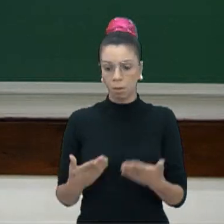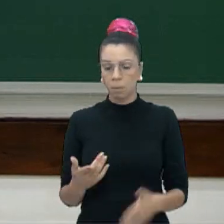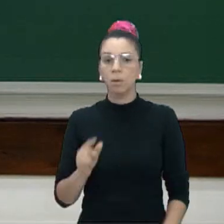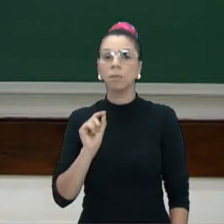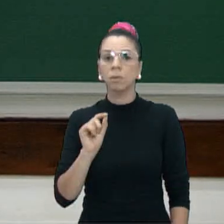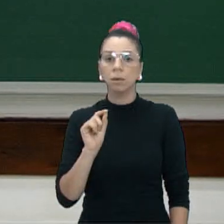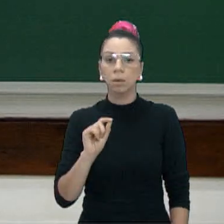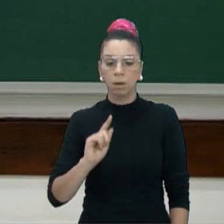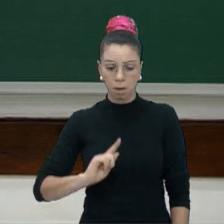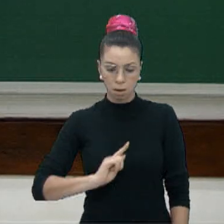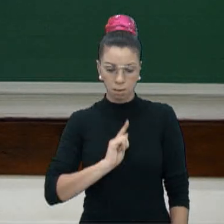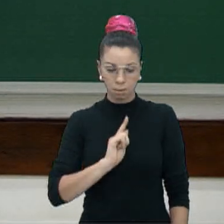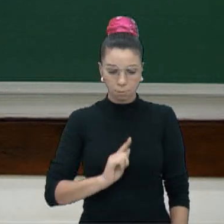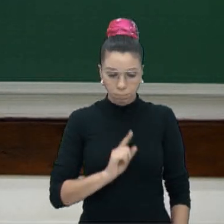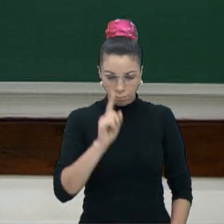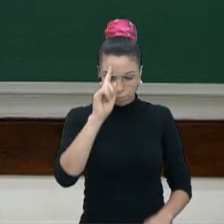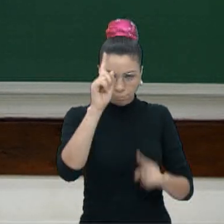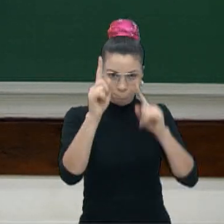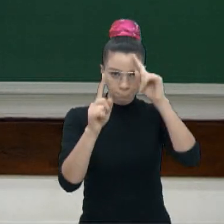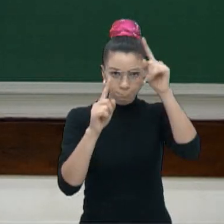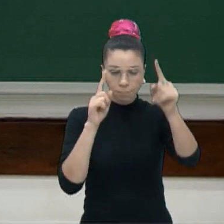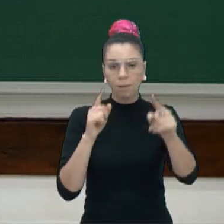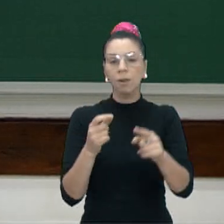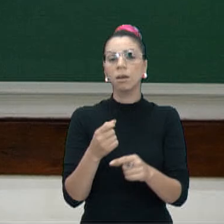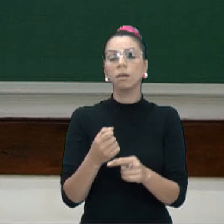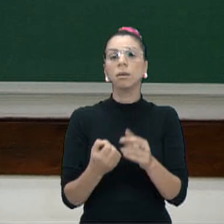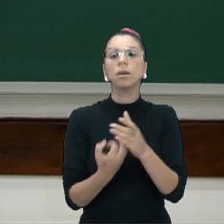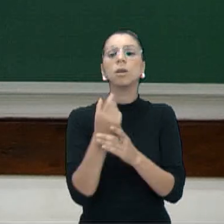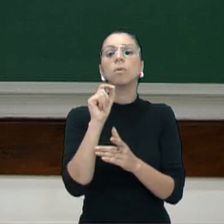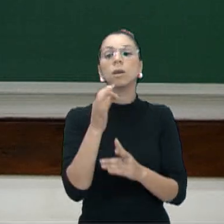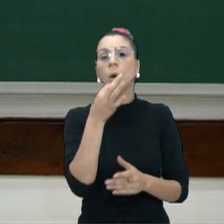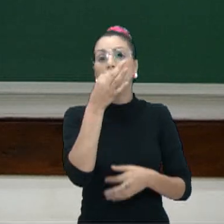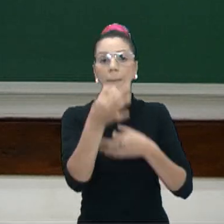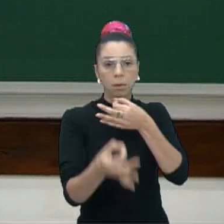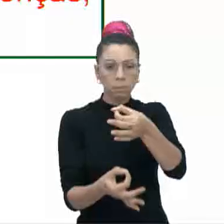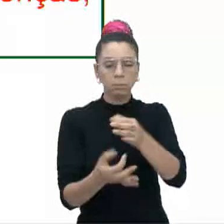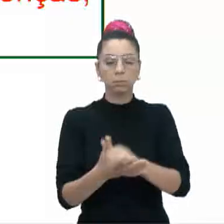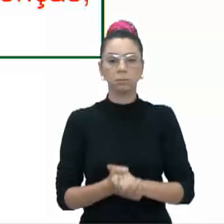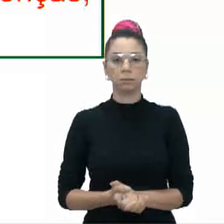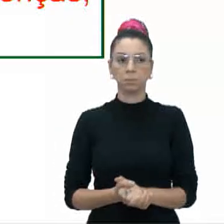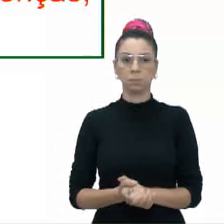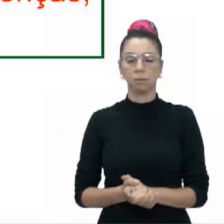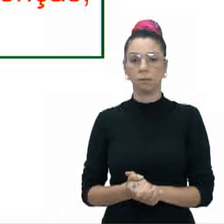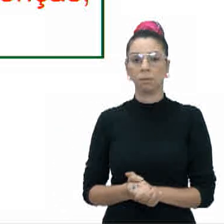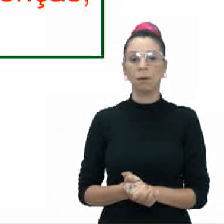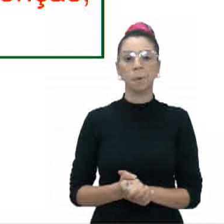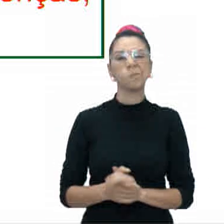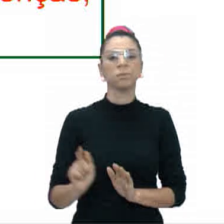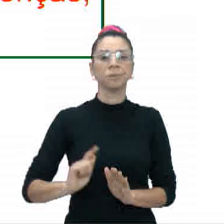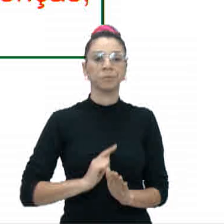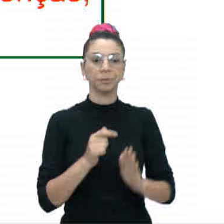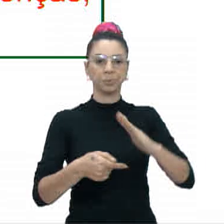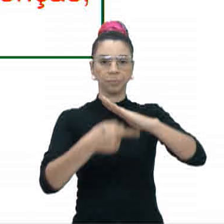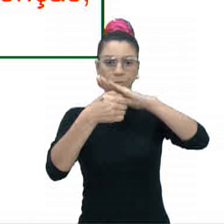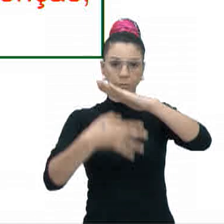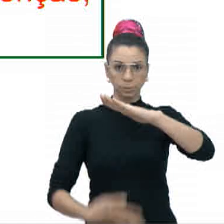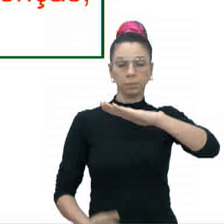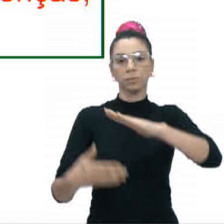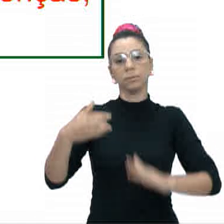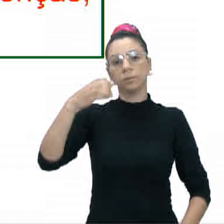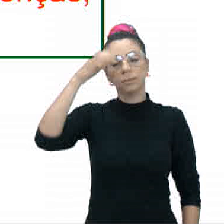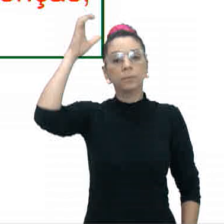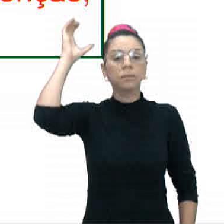base para uma crítica a esse behaviorismo. A gramática generativa de Chomsky teve